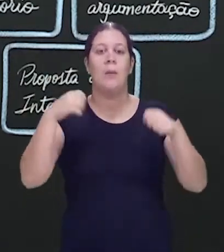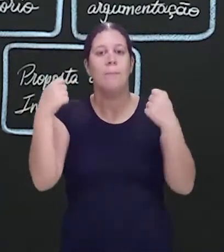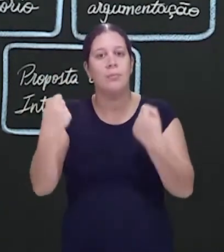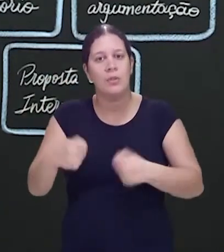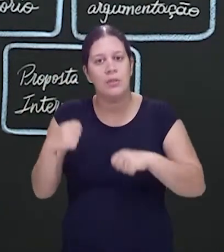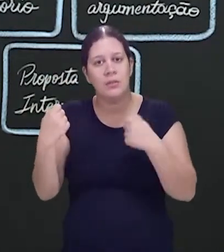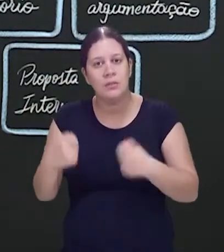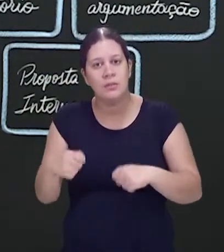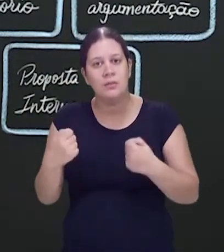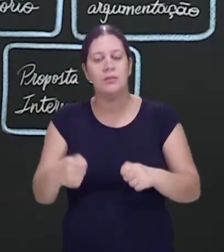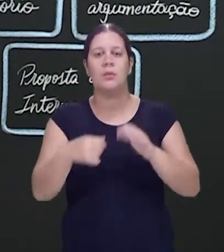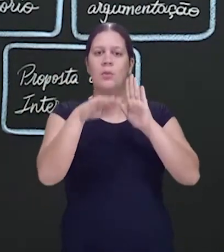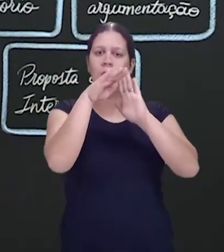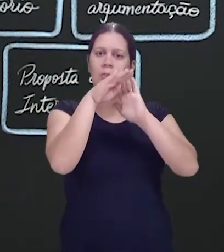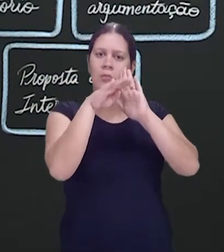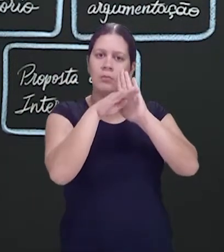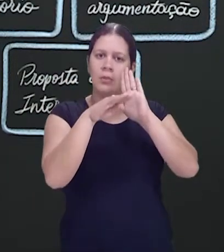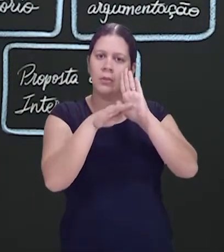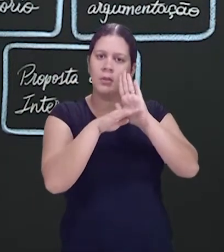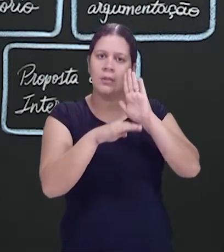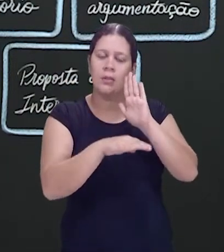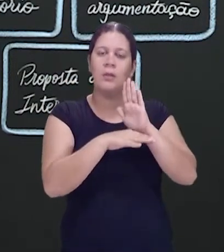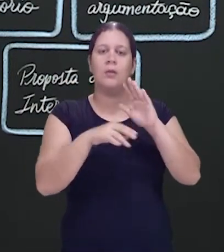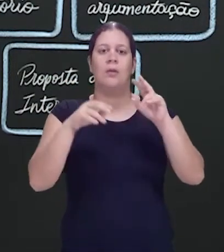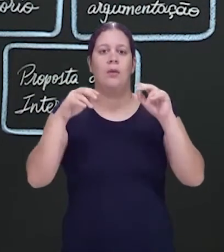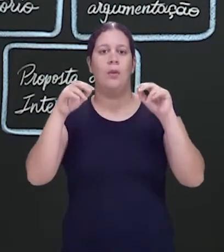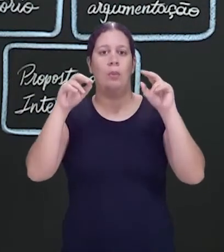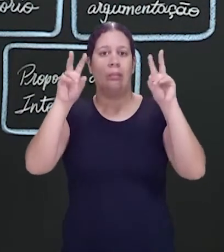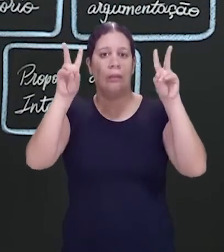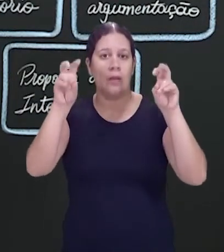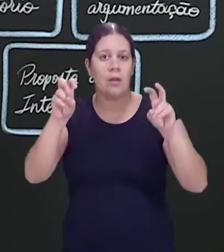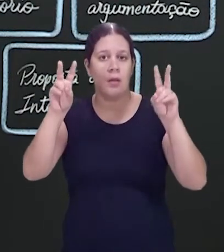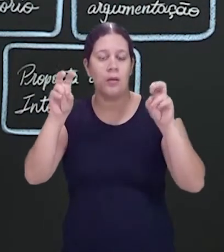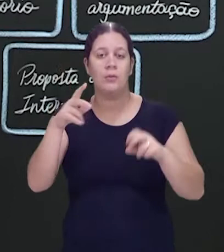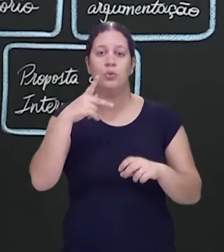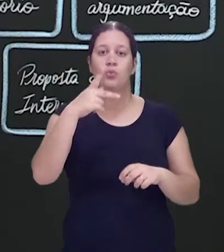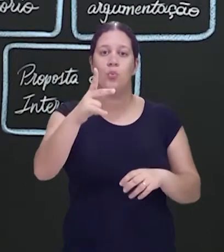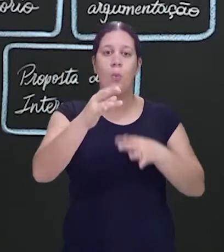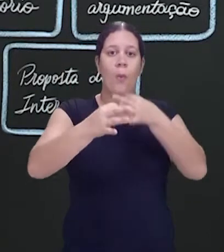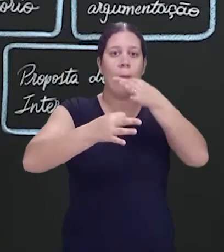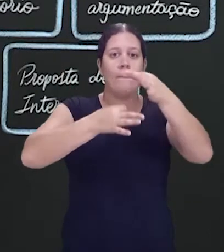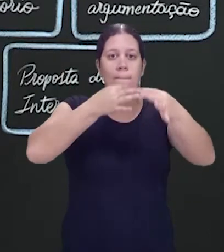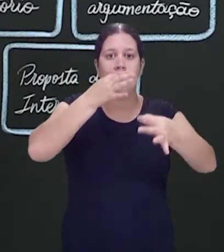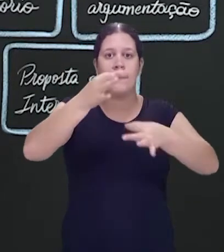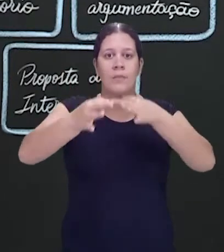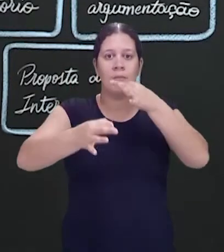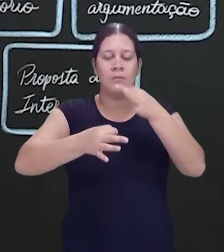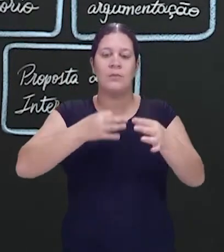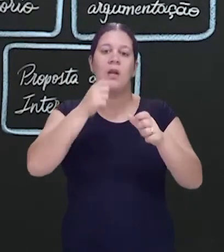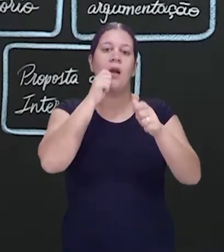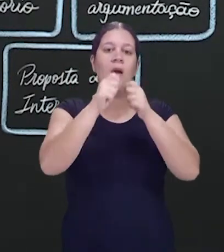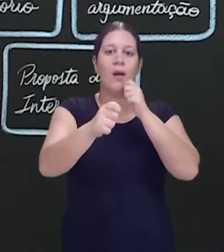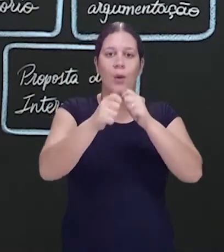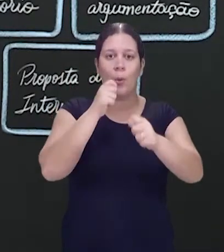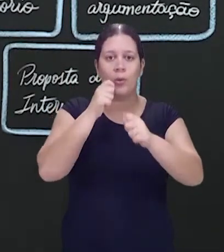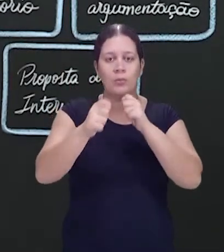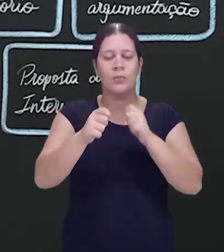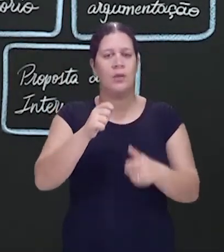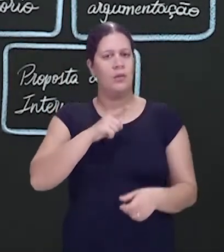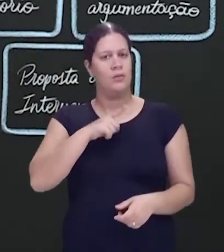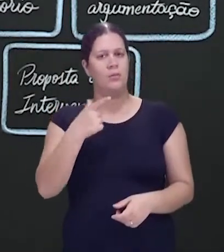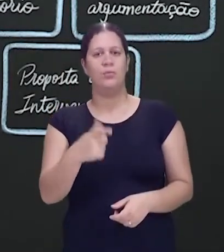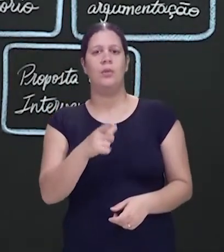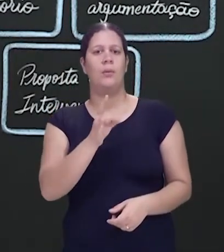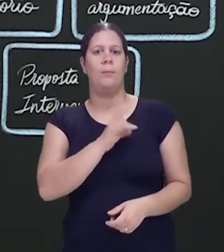isso é preciso fazer uma problematização do tema concentrada em sua opinião e na sua argumentação. Então não